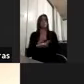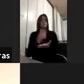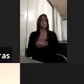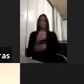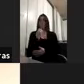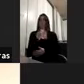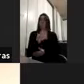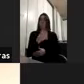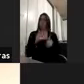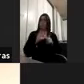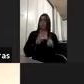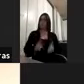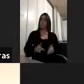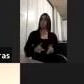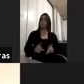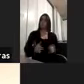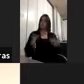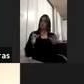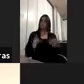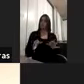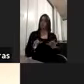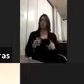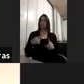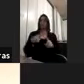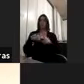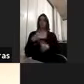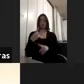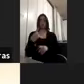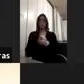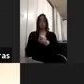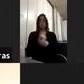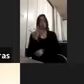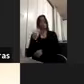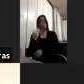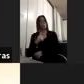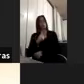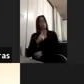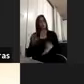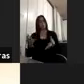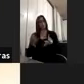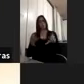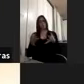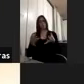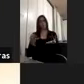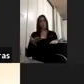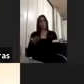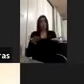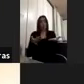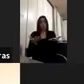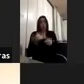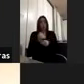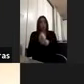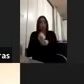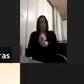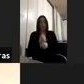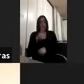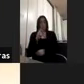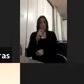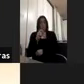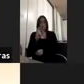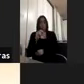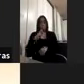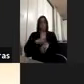ao longo de todos os anos que nós tivemos ali na Renault, esse tem sido o ano mais difícil para nós. Então, eu me